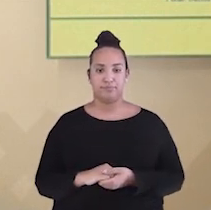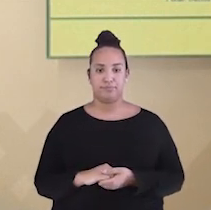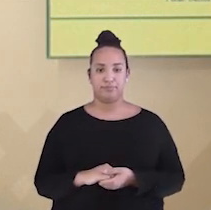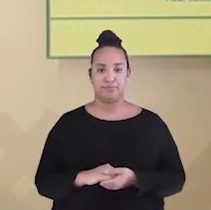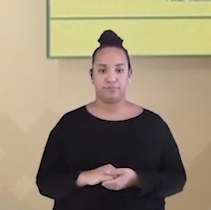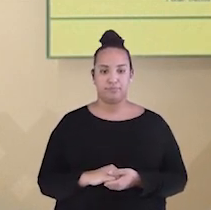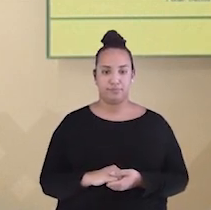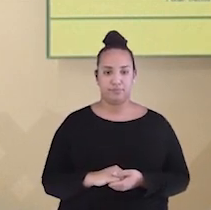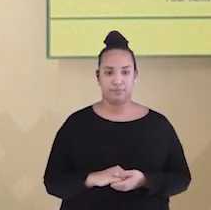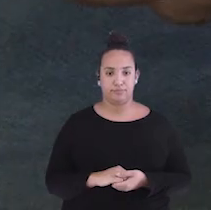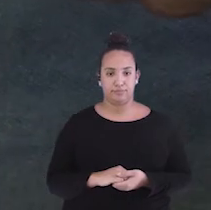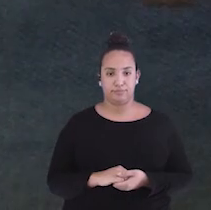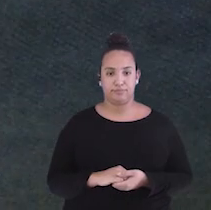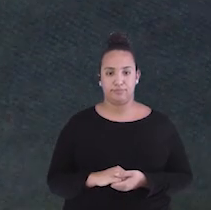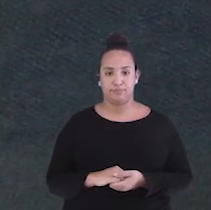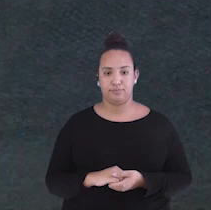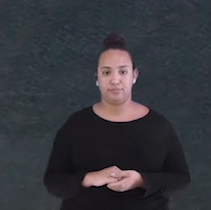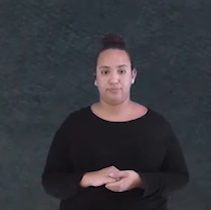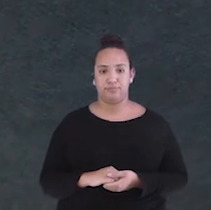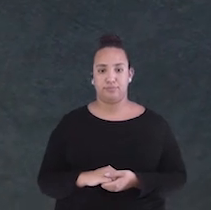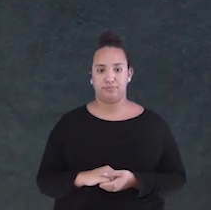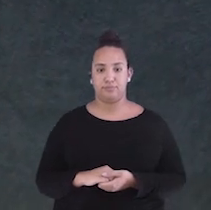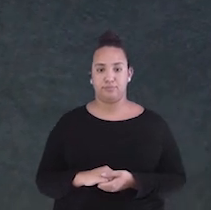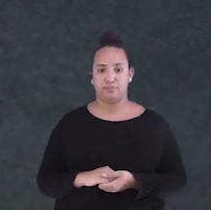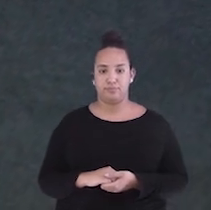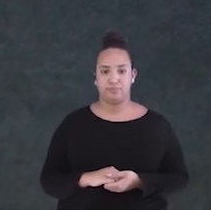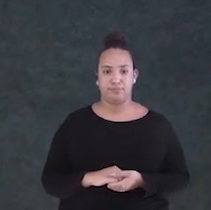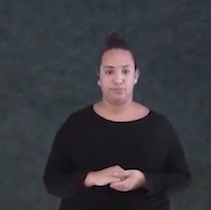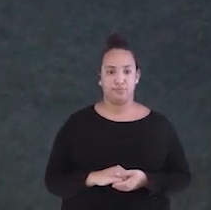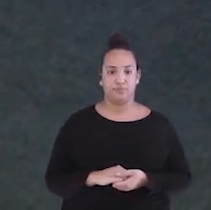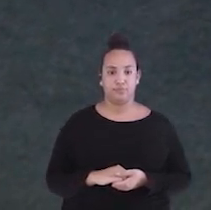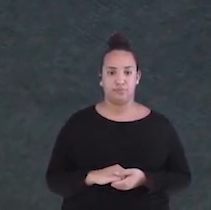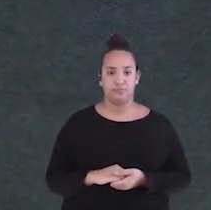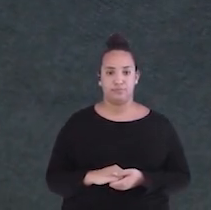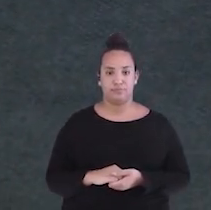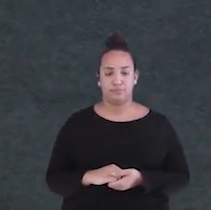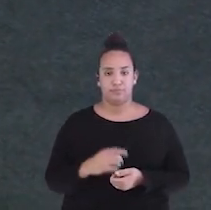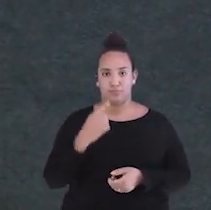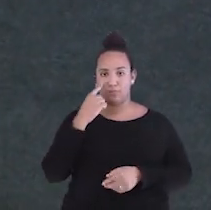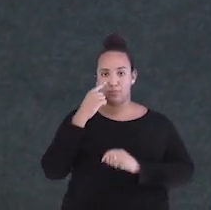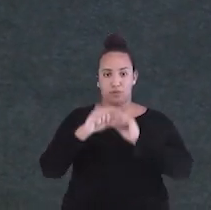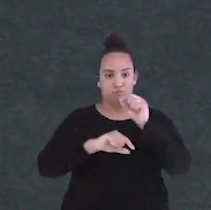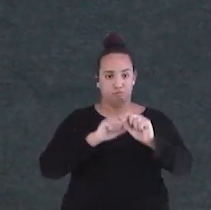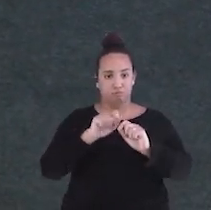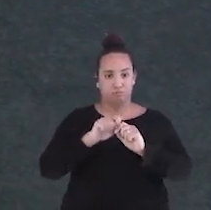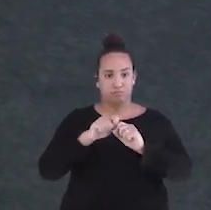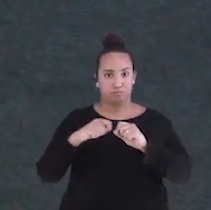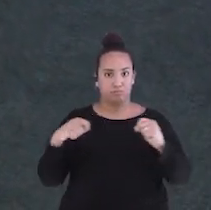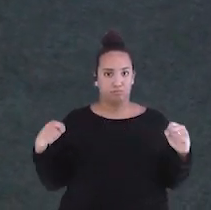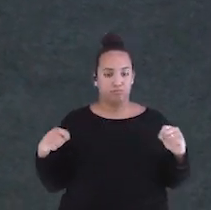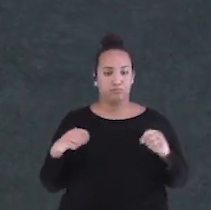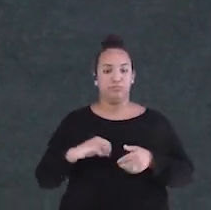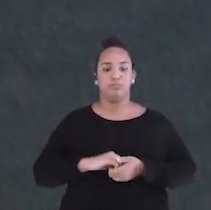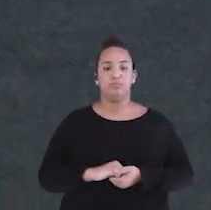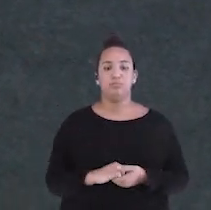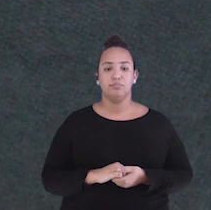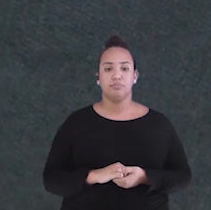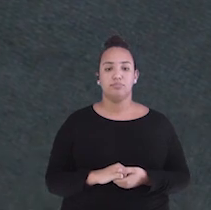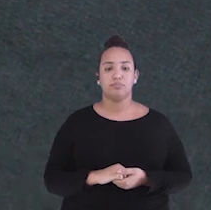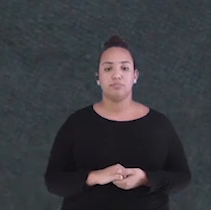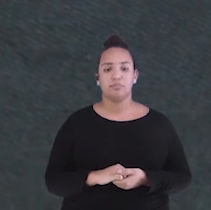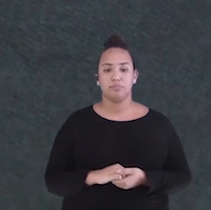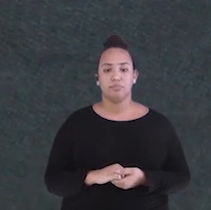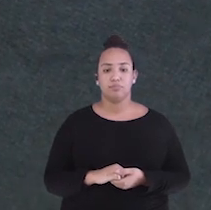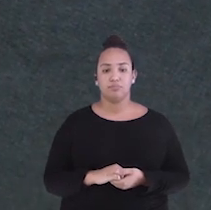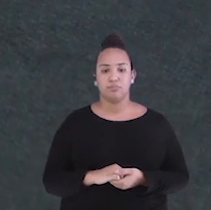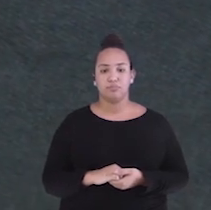que nós fizemos. Isso aí. E a gente vai dar um nó simples nele, tá? Unindo essas 2 pontas